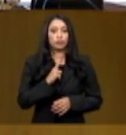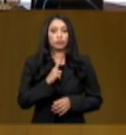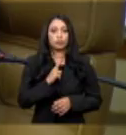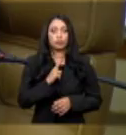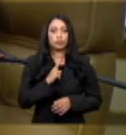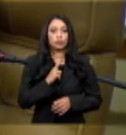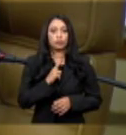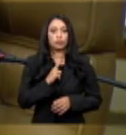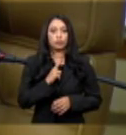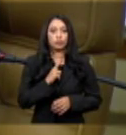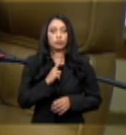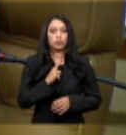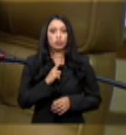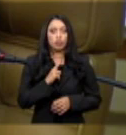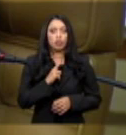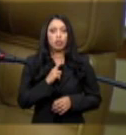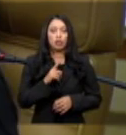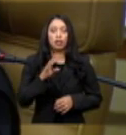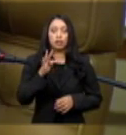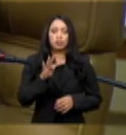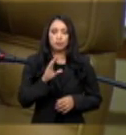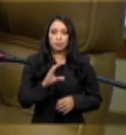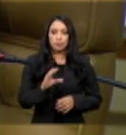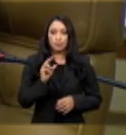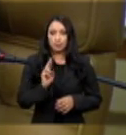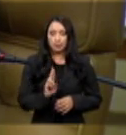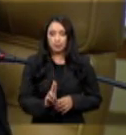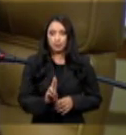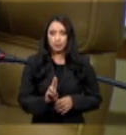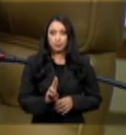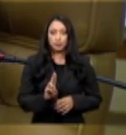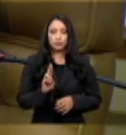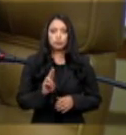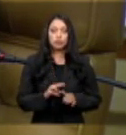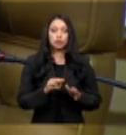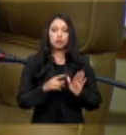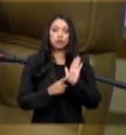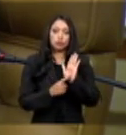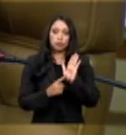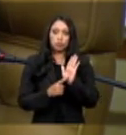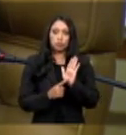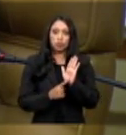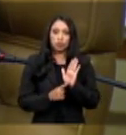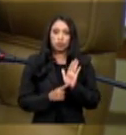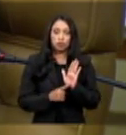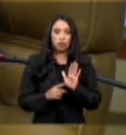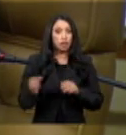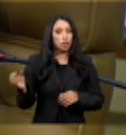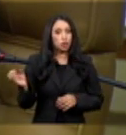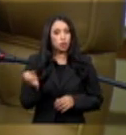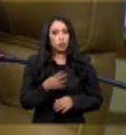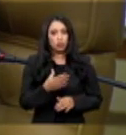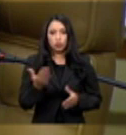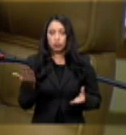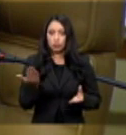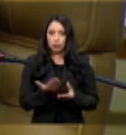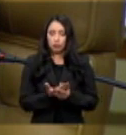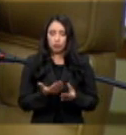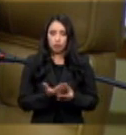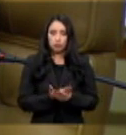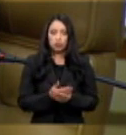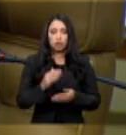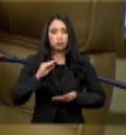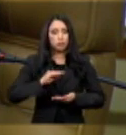a decisão do Tribunal de Contas, e sobre isso farei uma referência agora. Então, não chega a ser novo para o processo nem para o